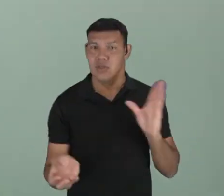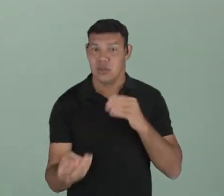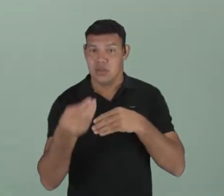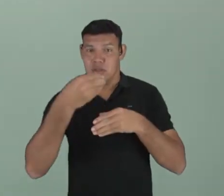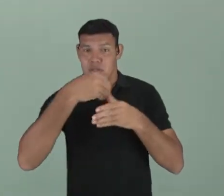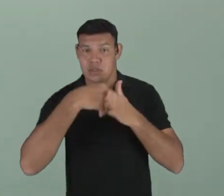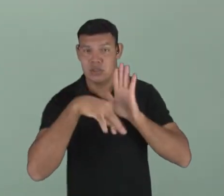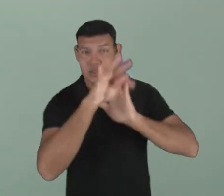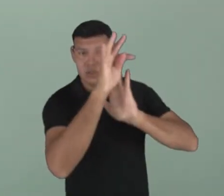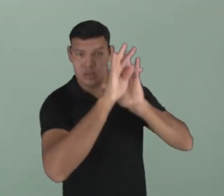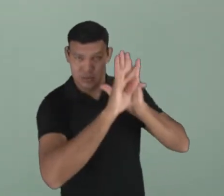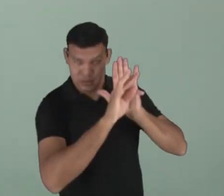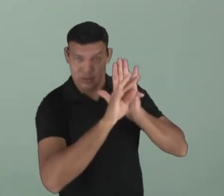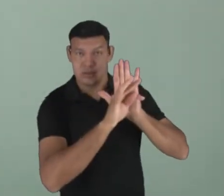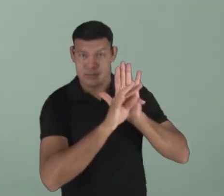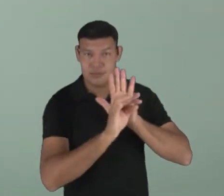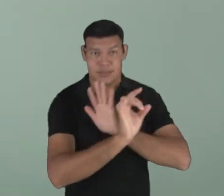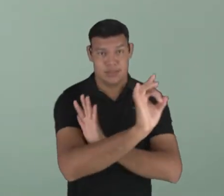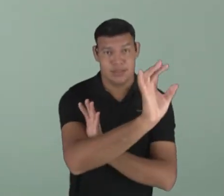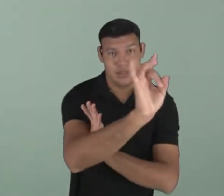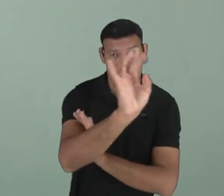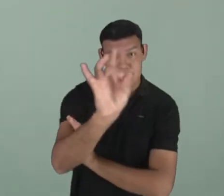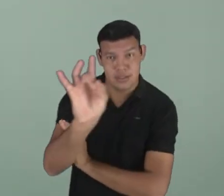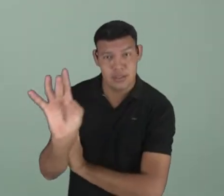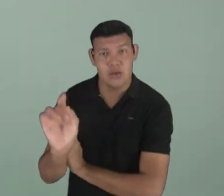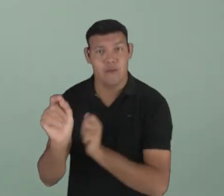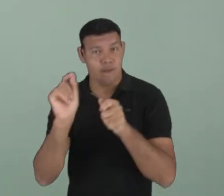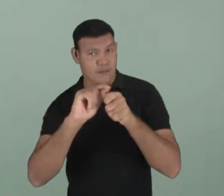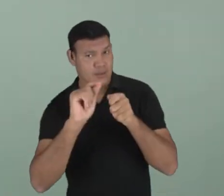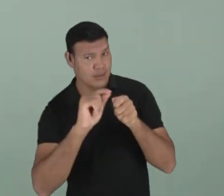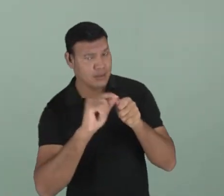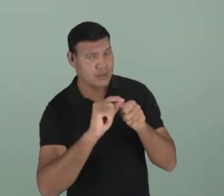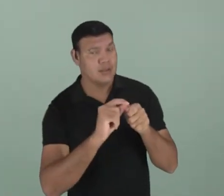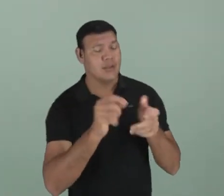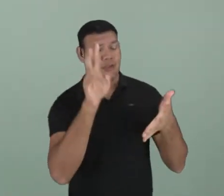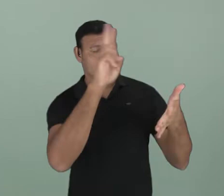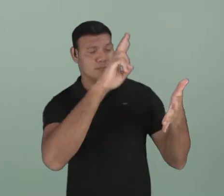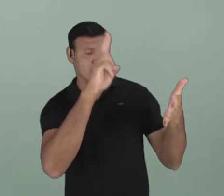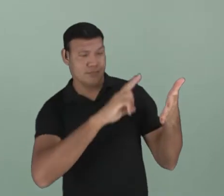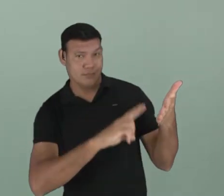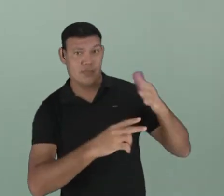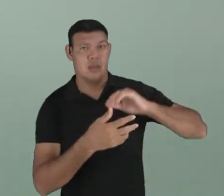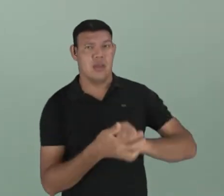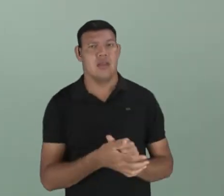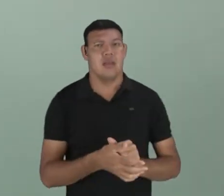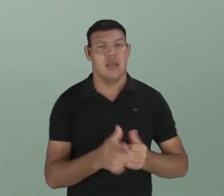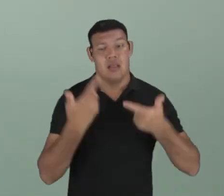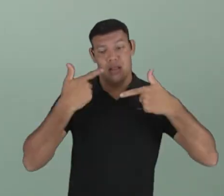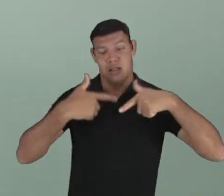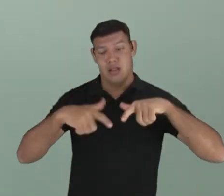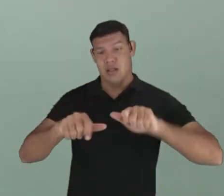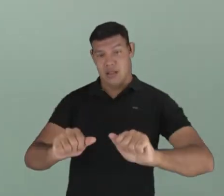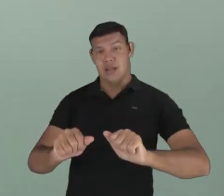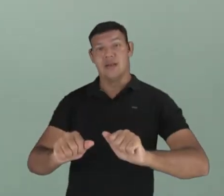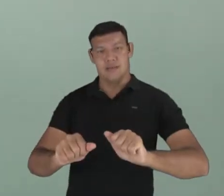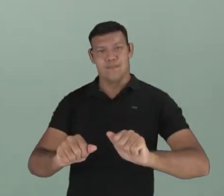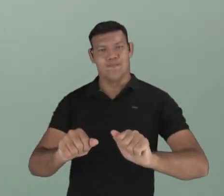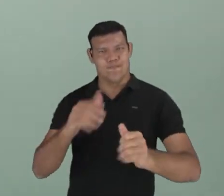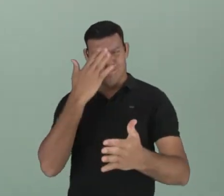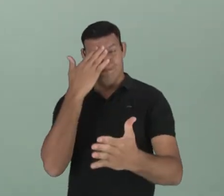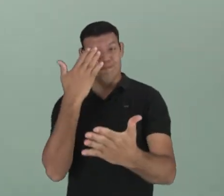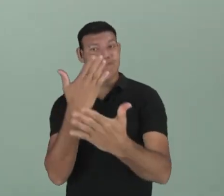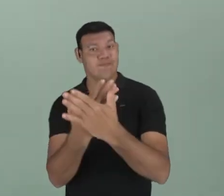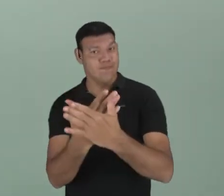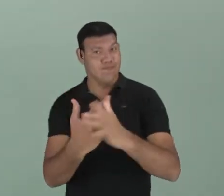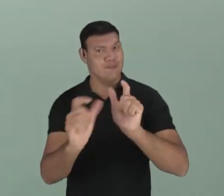dentro do nosso texto, cada texto que você constrói, os textos que você lê, pela linguística, acredita-se que